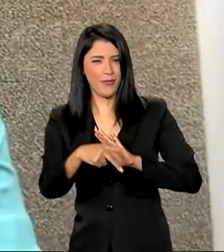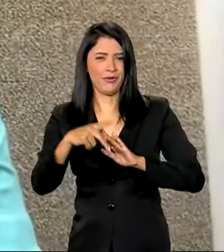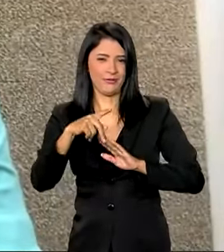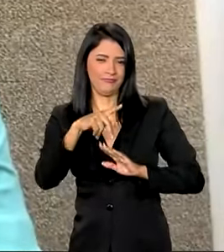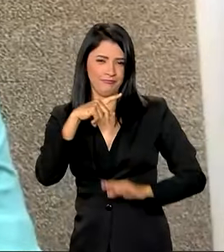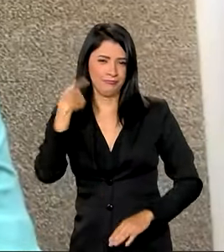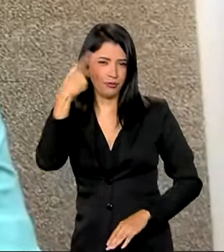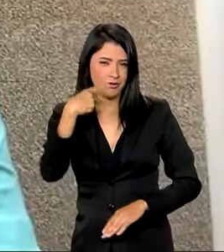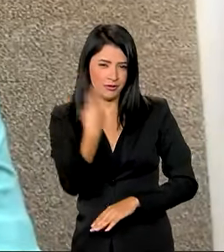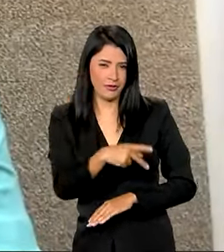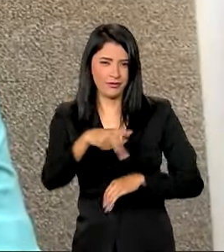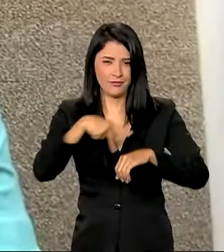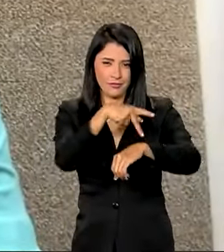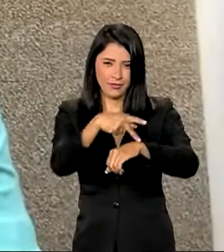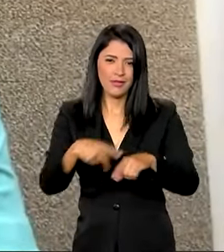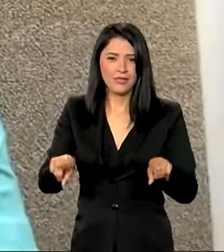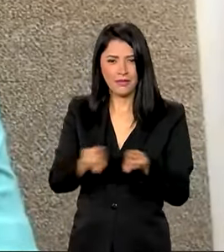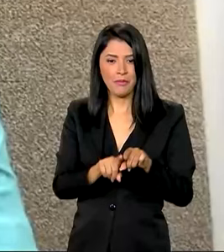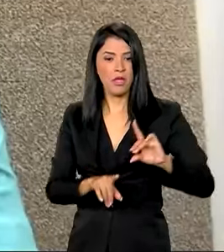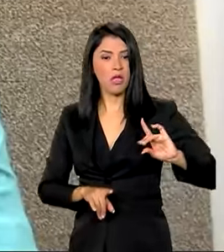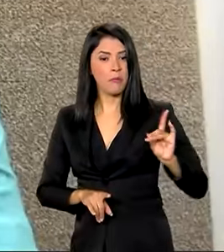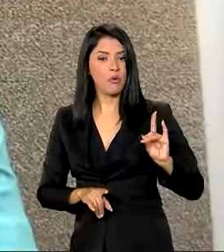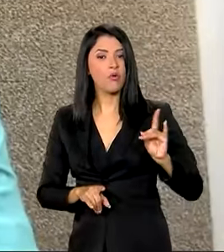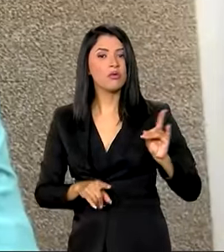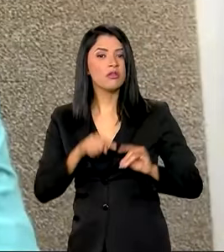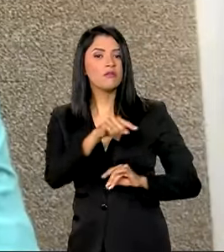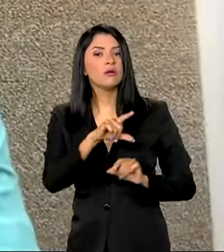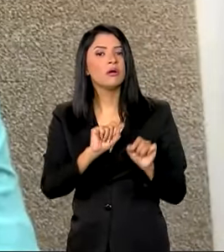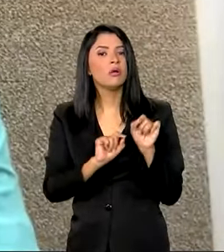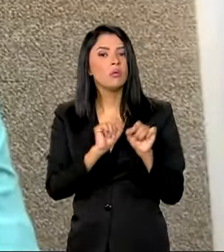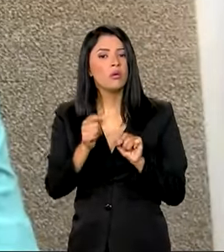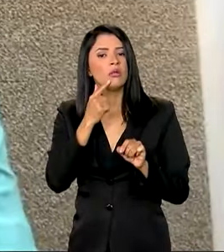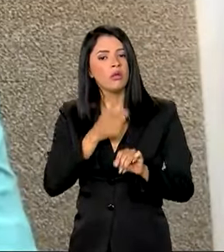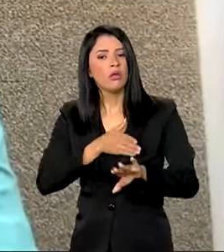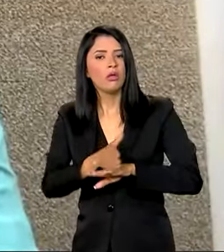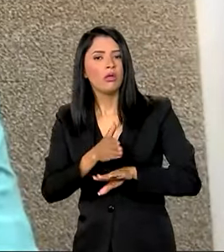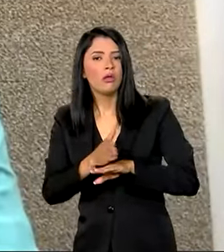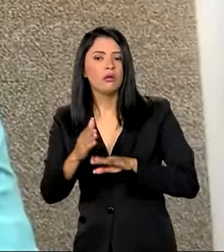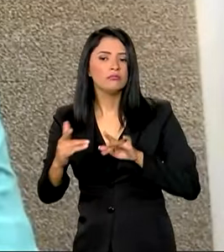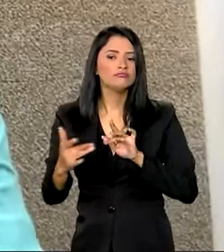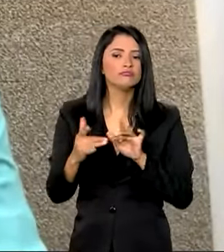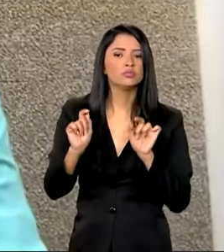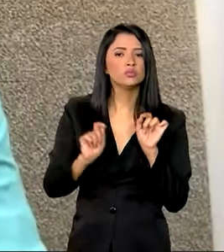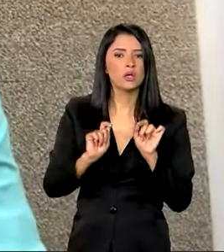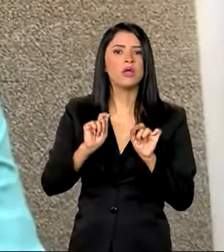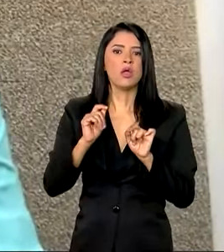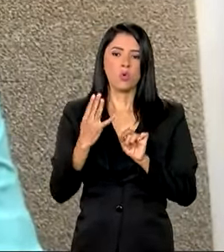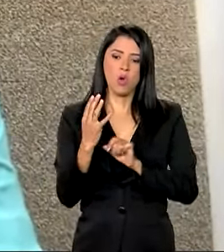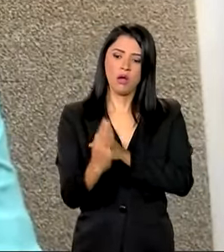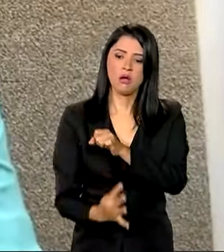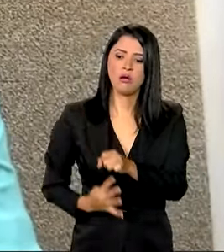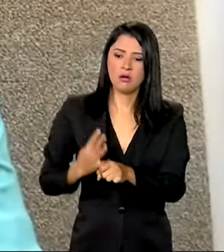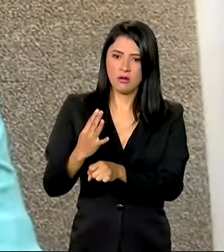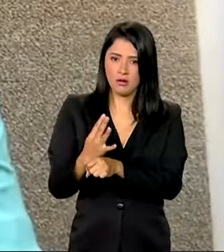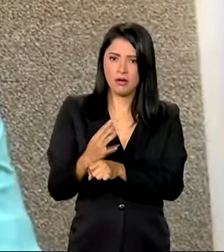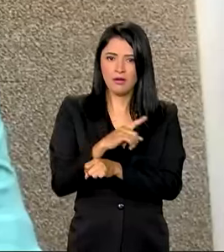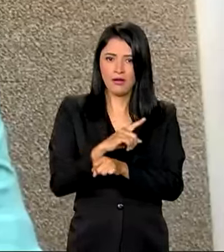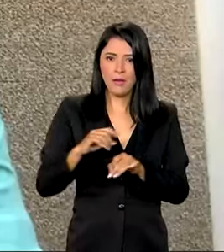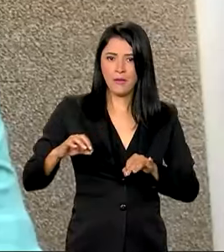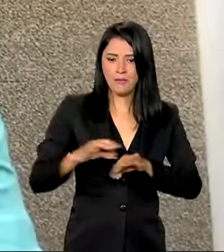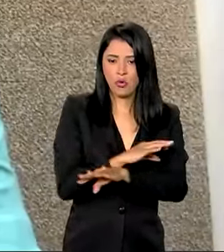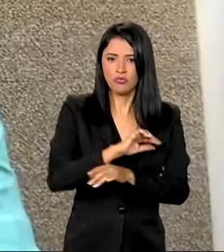Bolívia tende a ter acesso, né, depois de 4 anos, né, quando ela